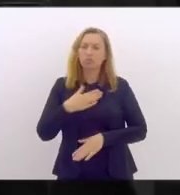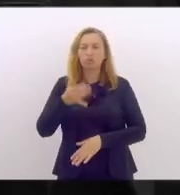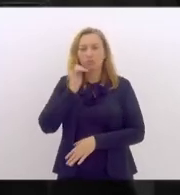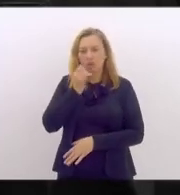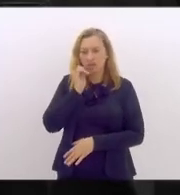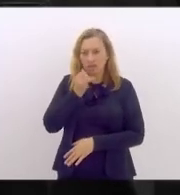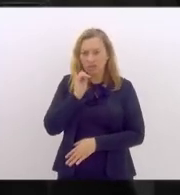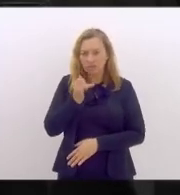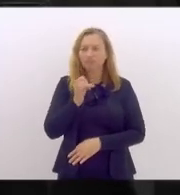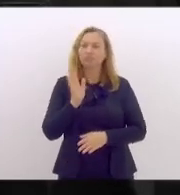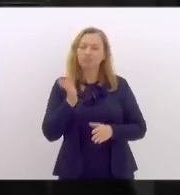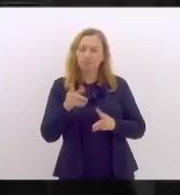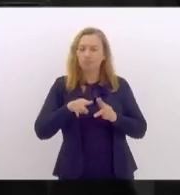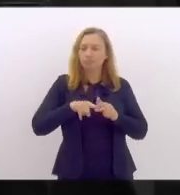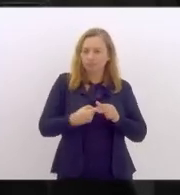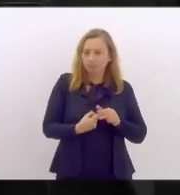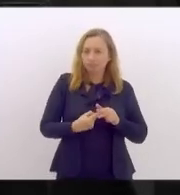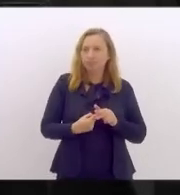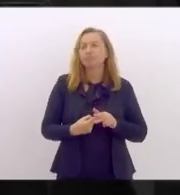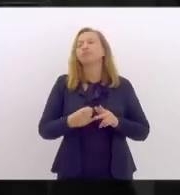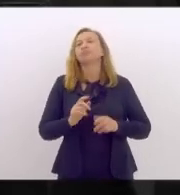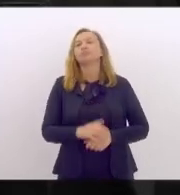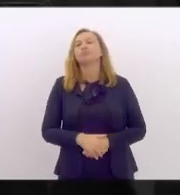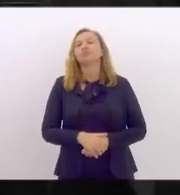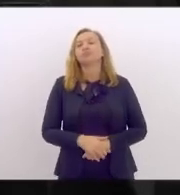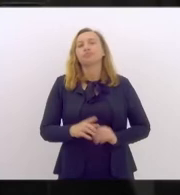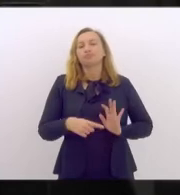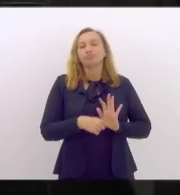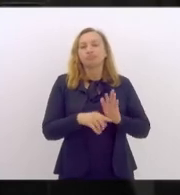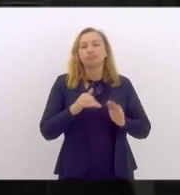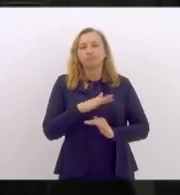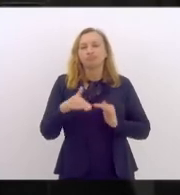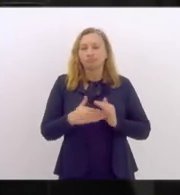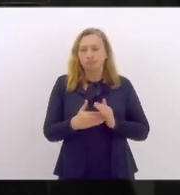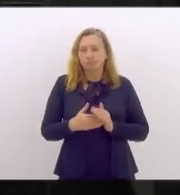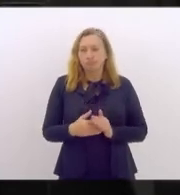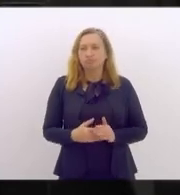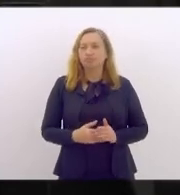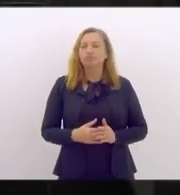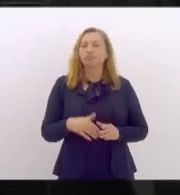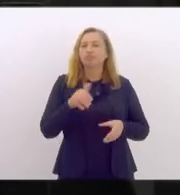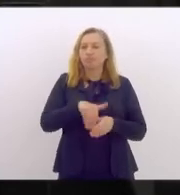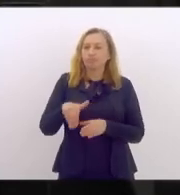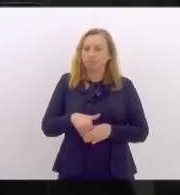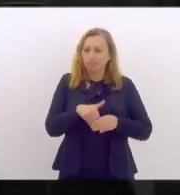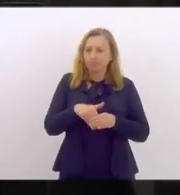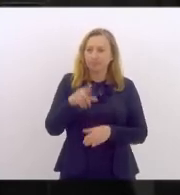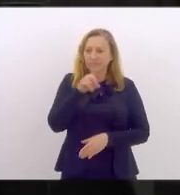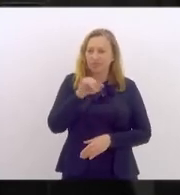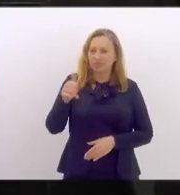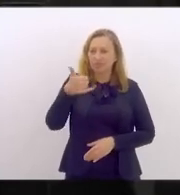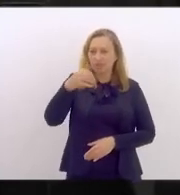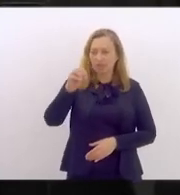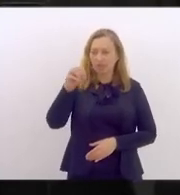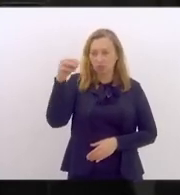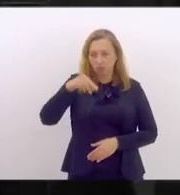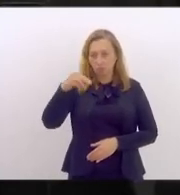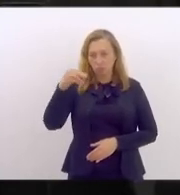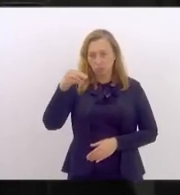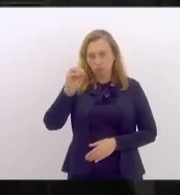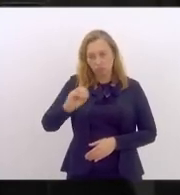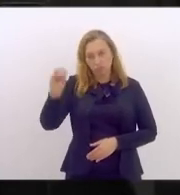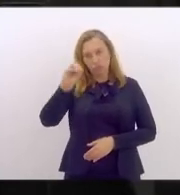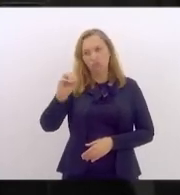e já foi inclusive aperfeiçoada pelas contribuições de todos os participantes será votado no dia 10 de outubro